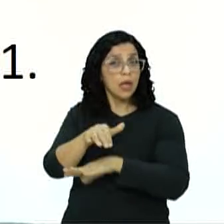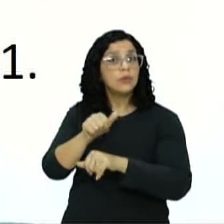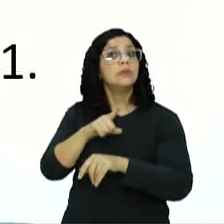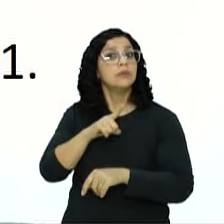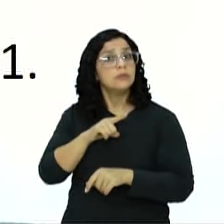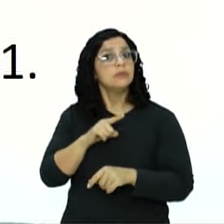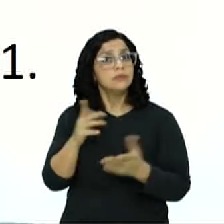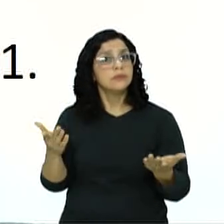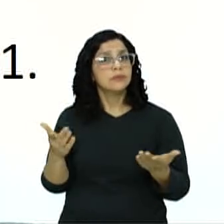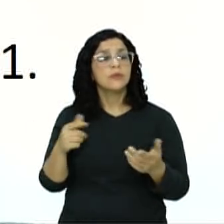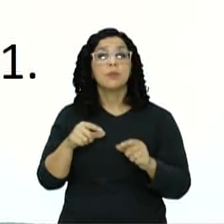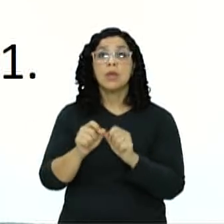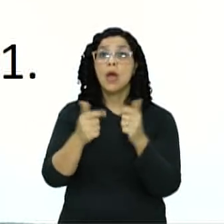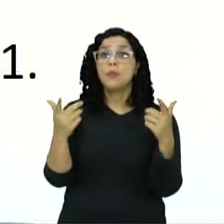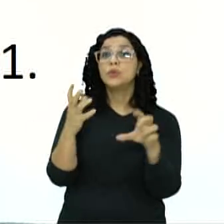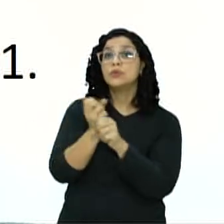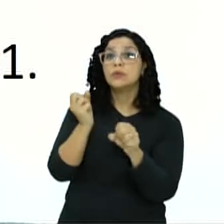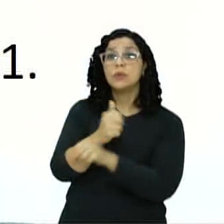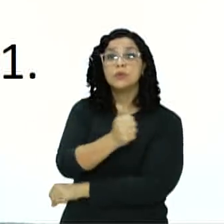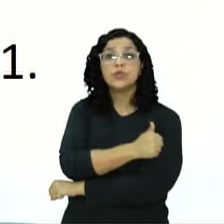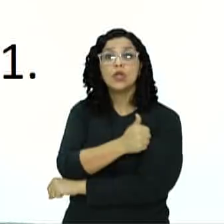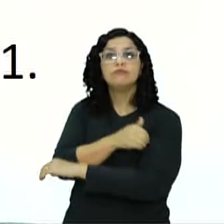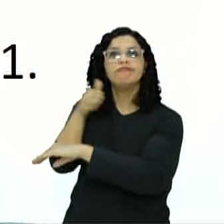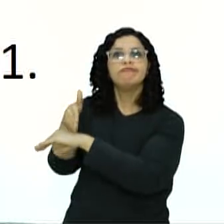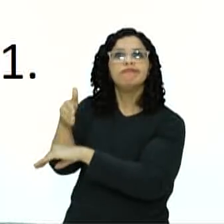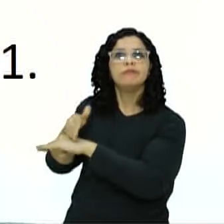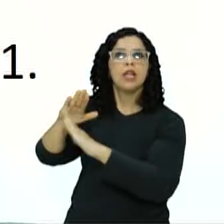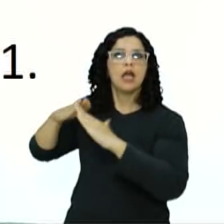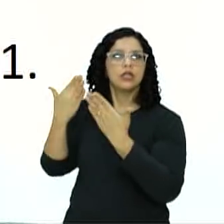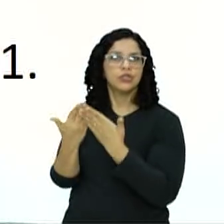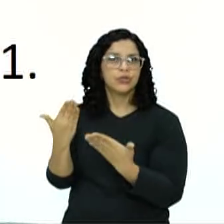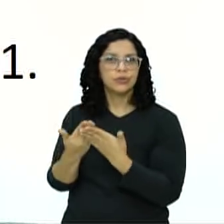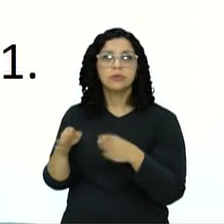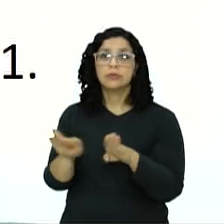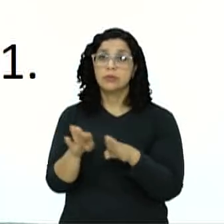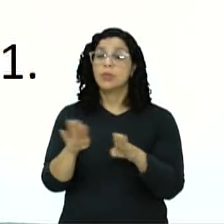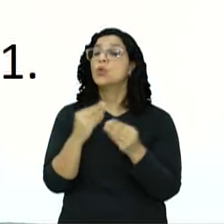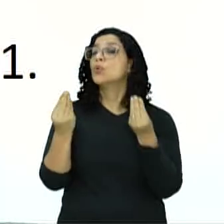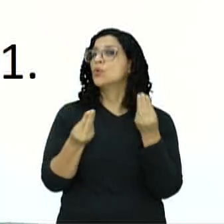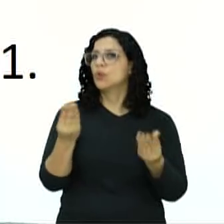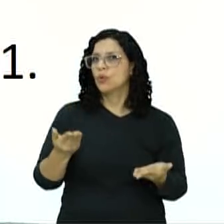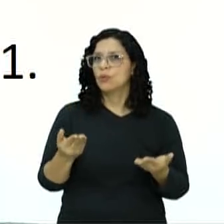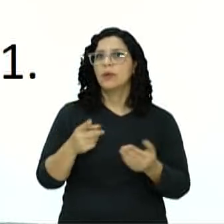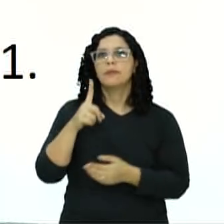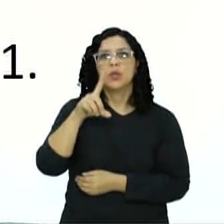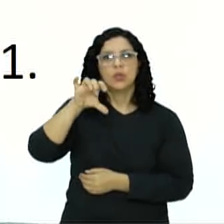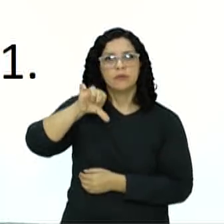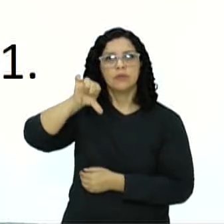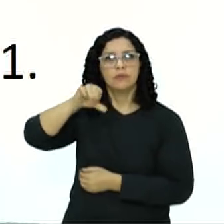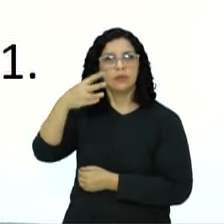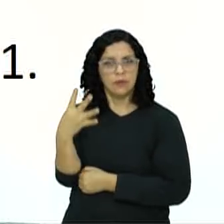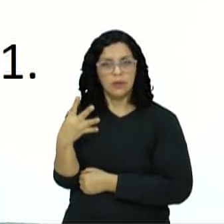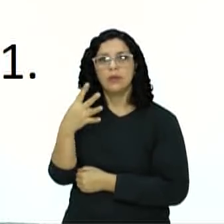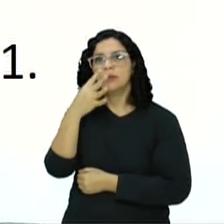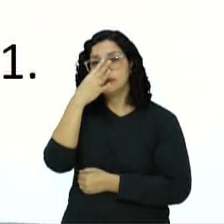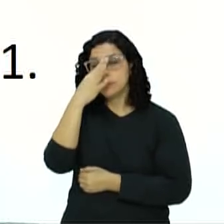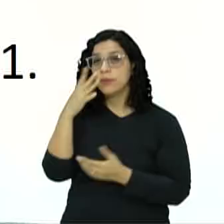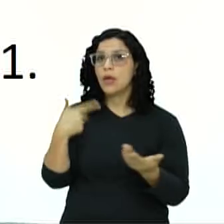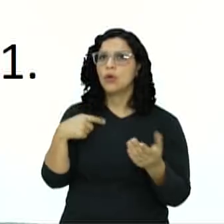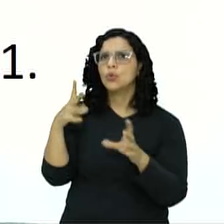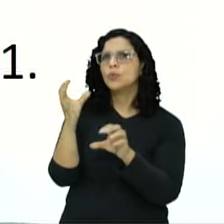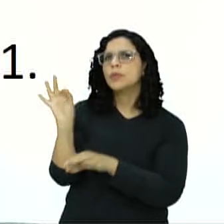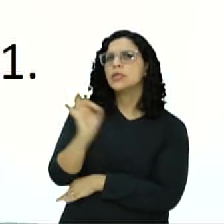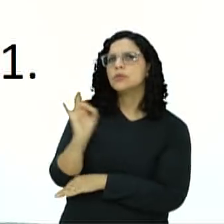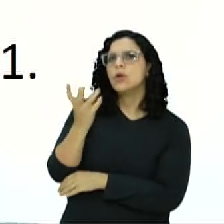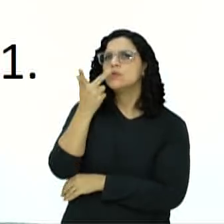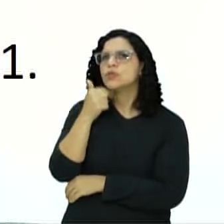educação. Aumentou o número de crianças na escola. Aumentou como? Em 1994, a